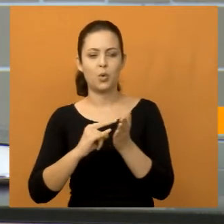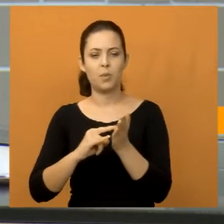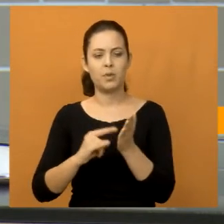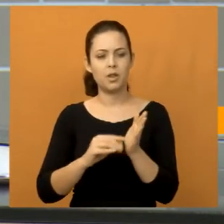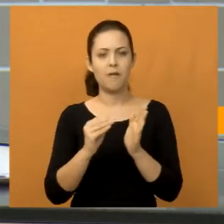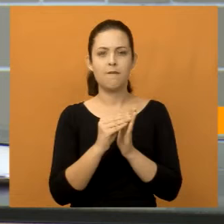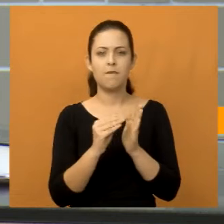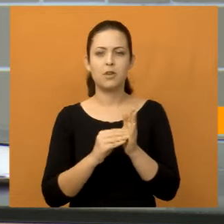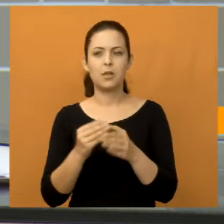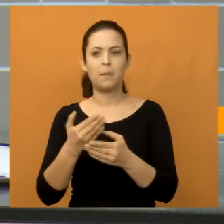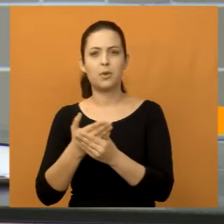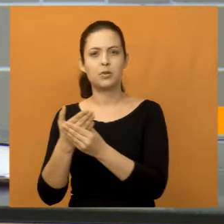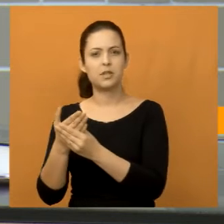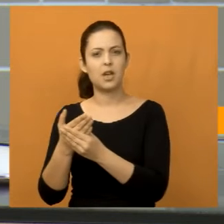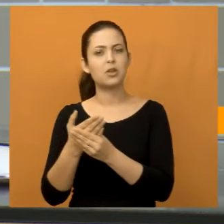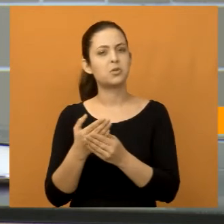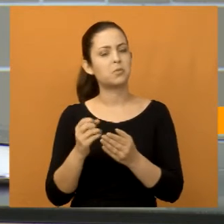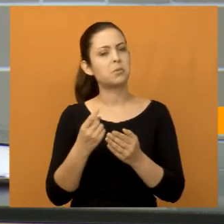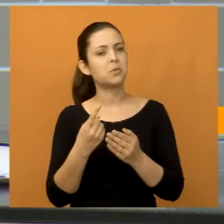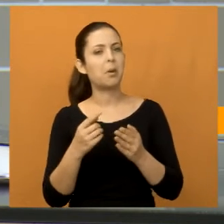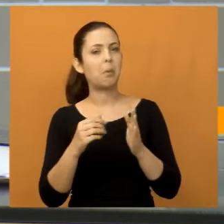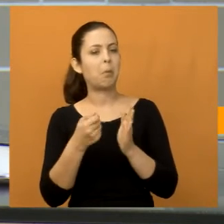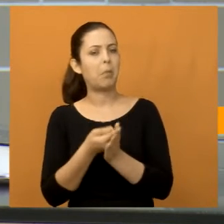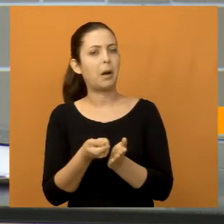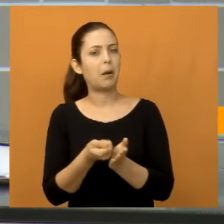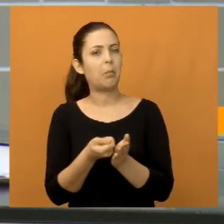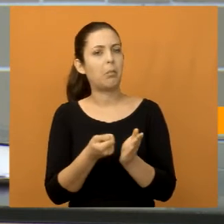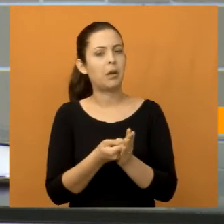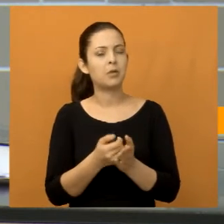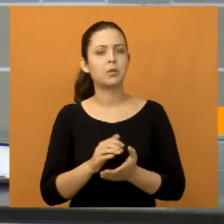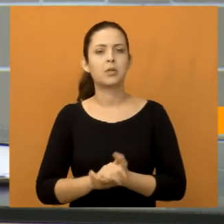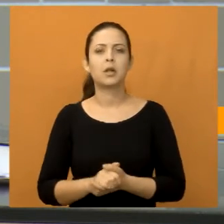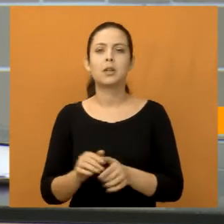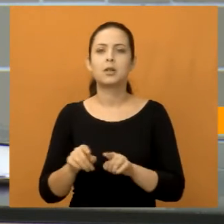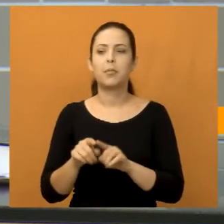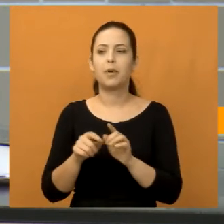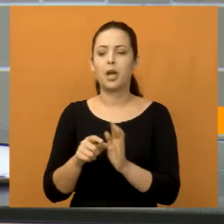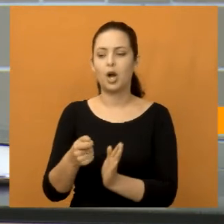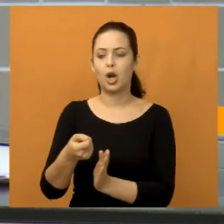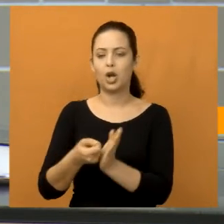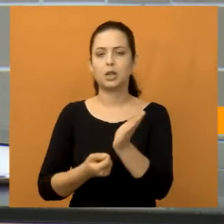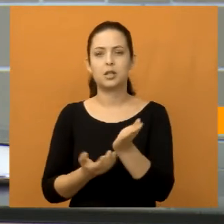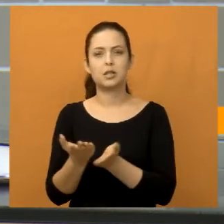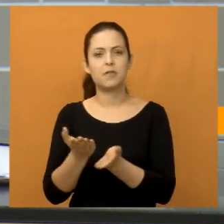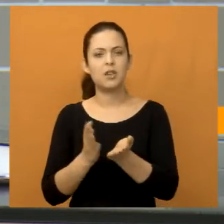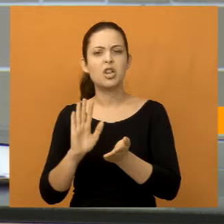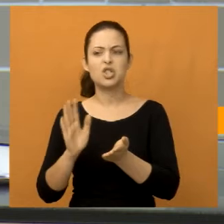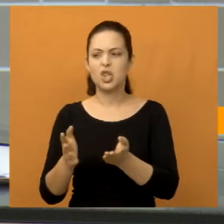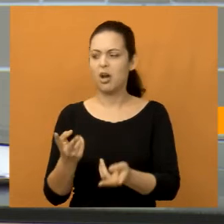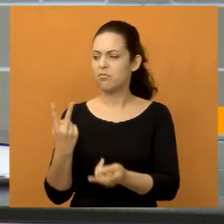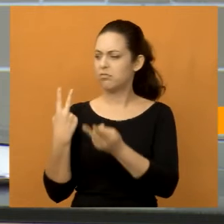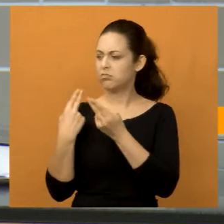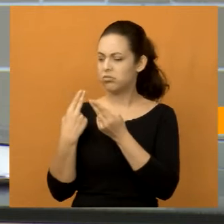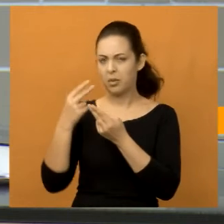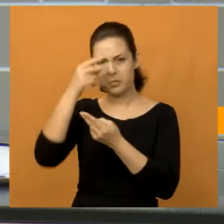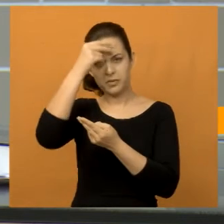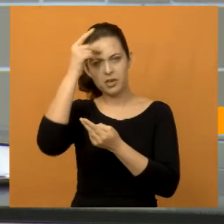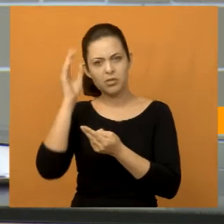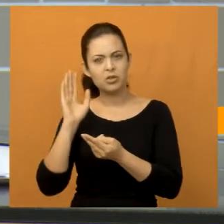de processos de contratação e pagamento, contratação de serviços já prestado pela